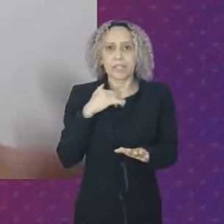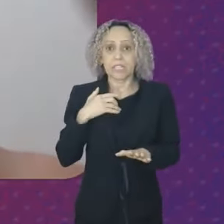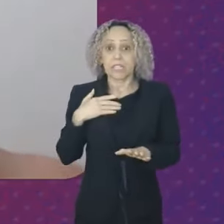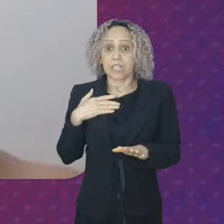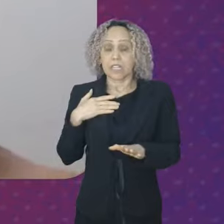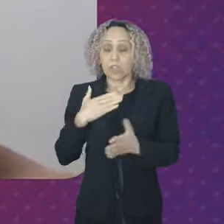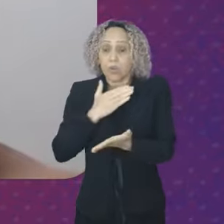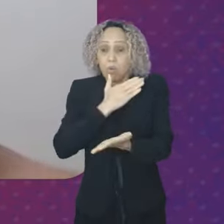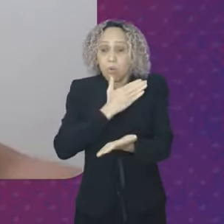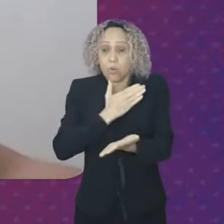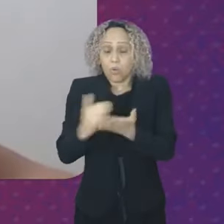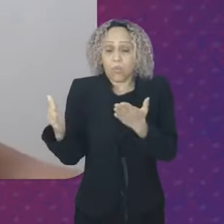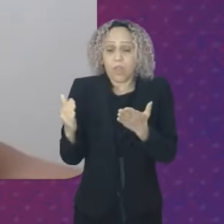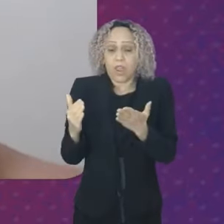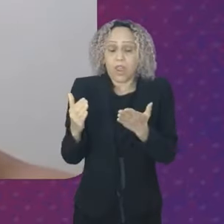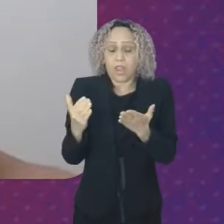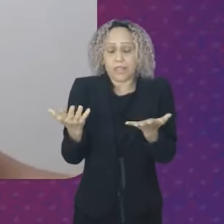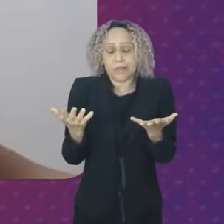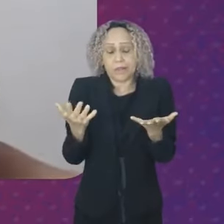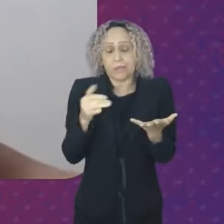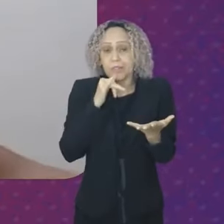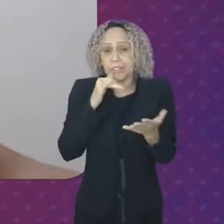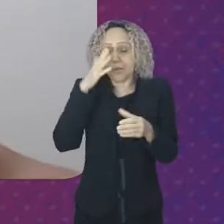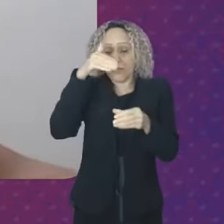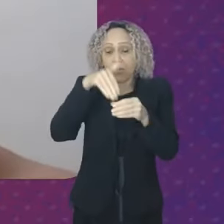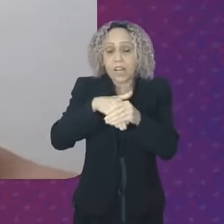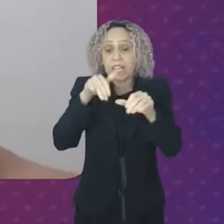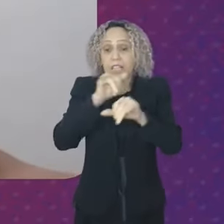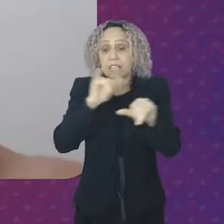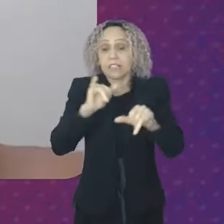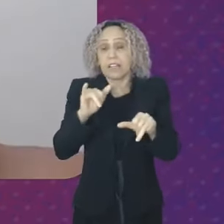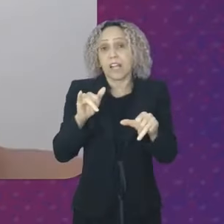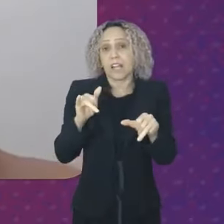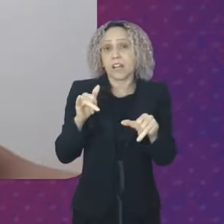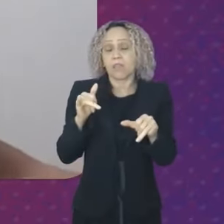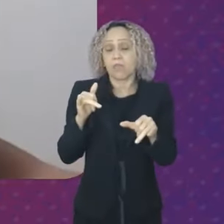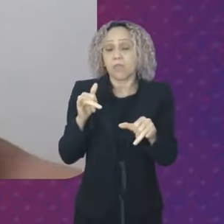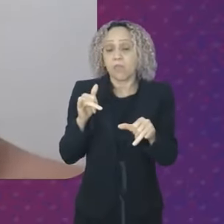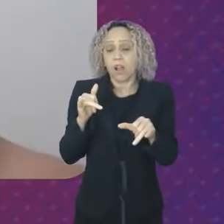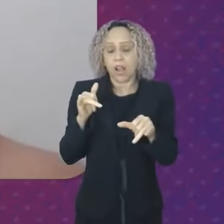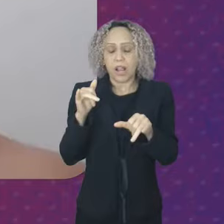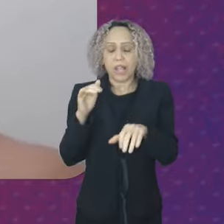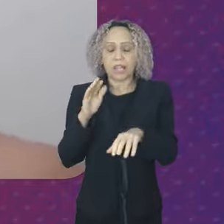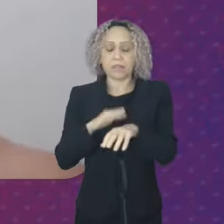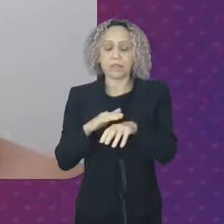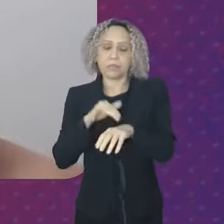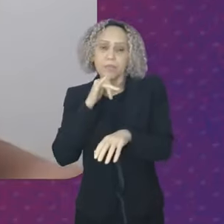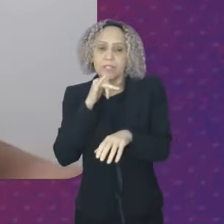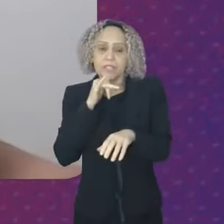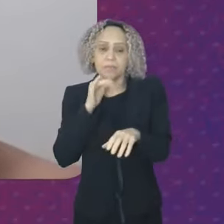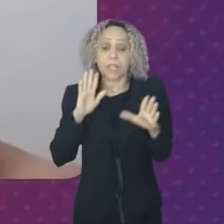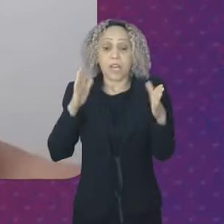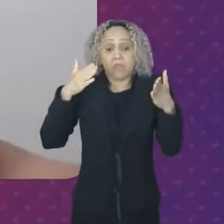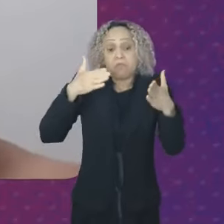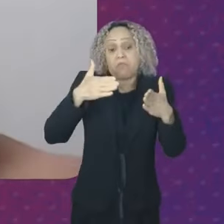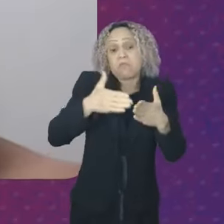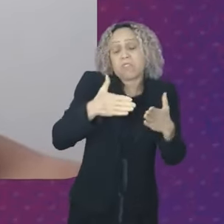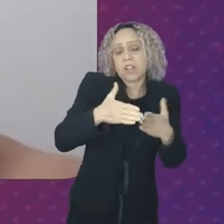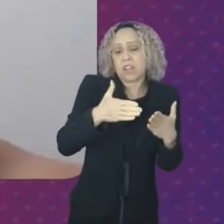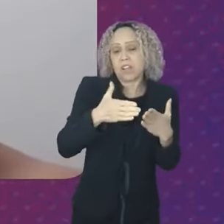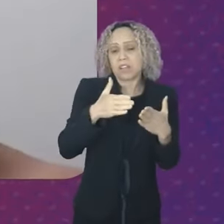quero atingir jovens e idosos, eu quero atingir mulheres e homens, eu quero atingir a comunidade LGBT e a